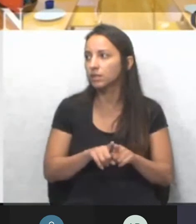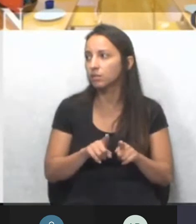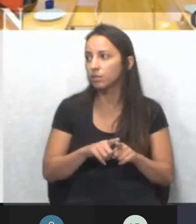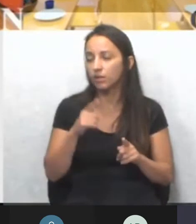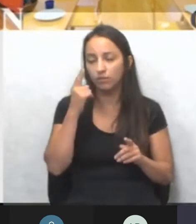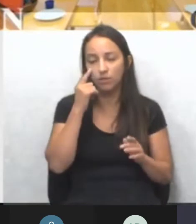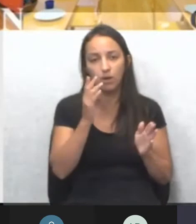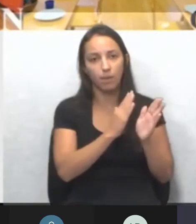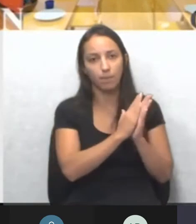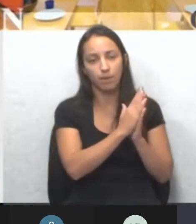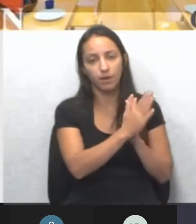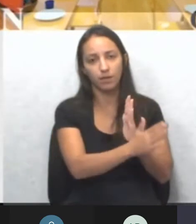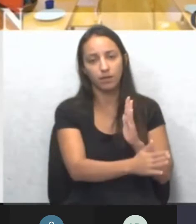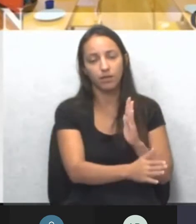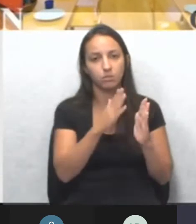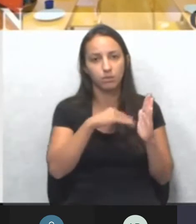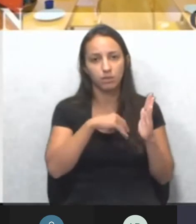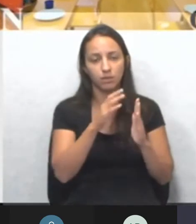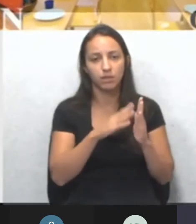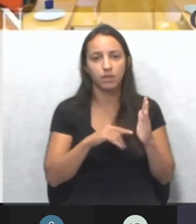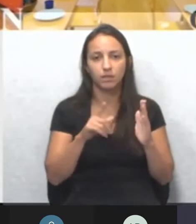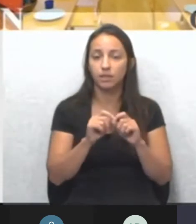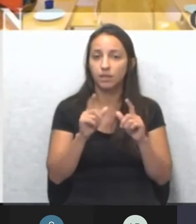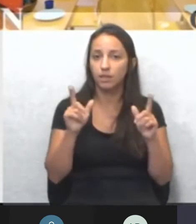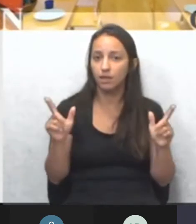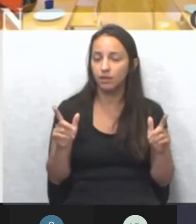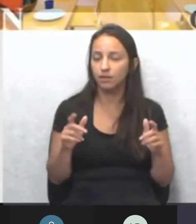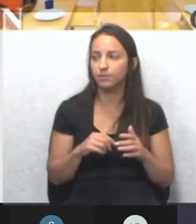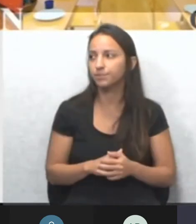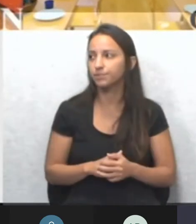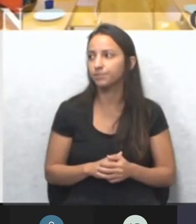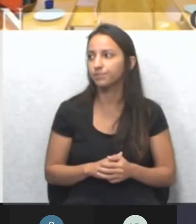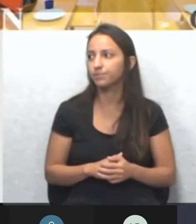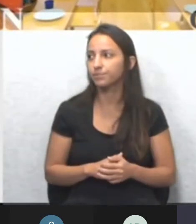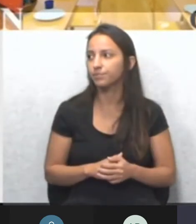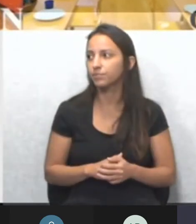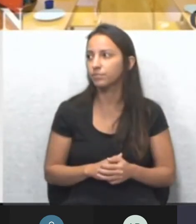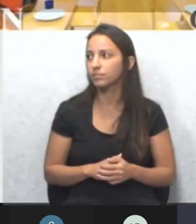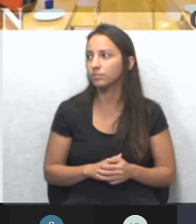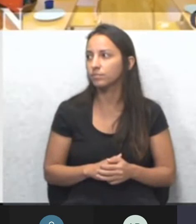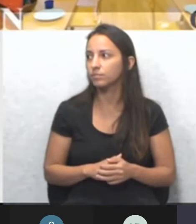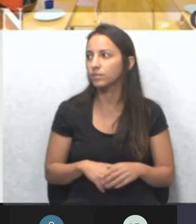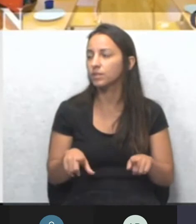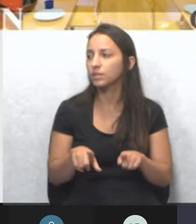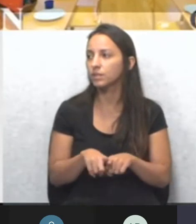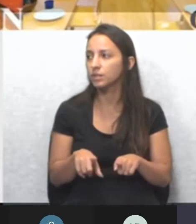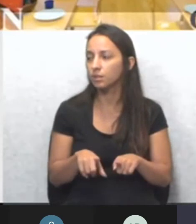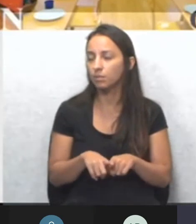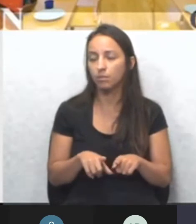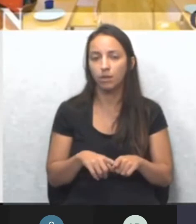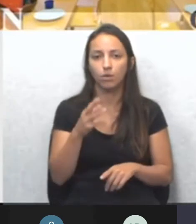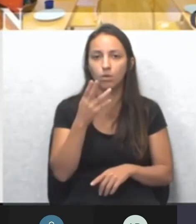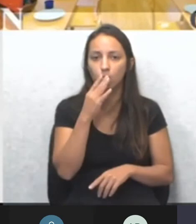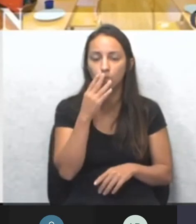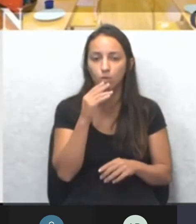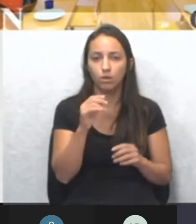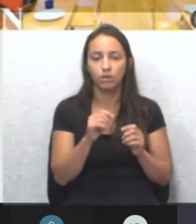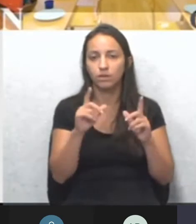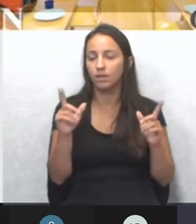clara, e o restante fica por conta da paisagem. Este ambiente aqui também tem cores